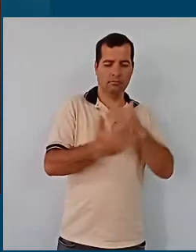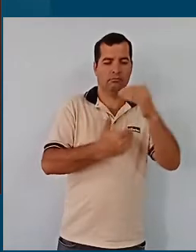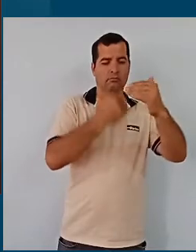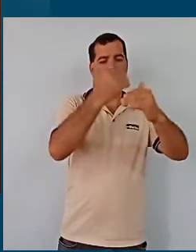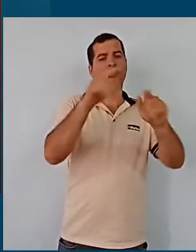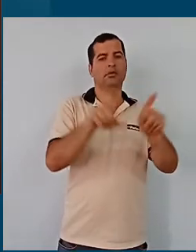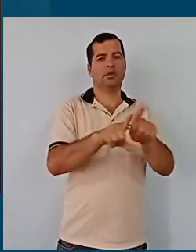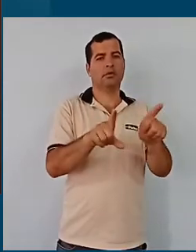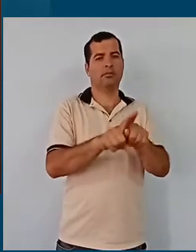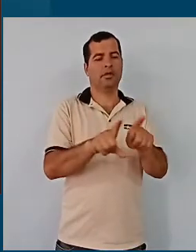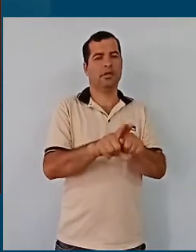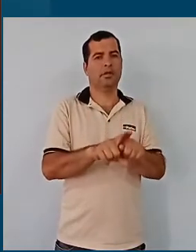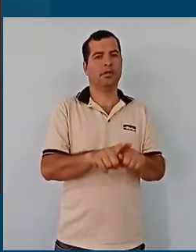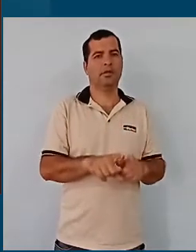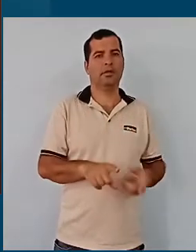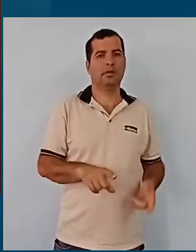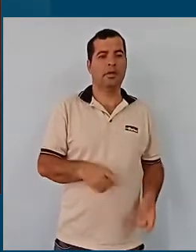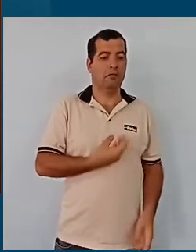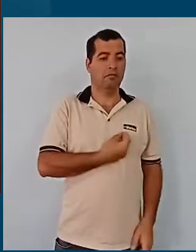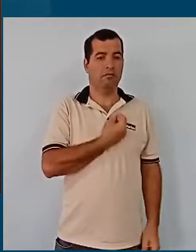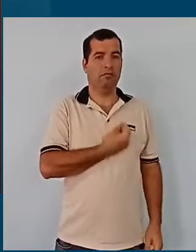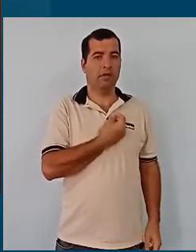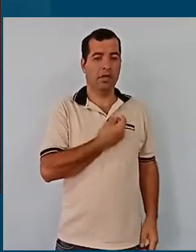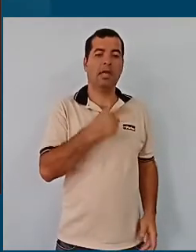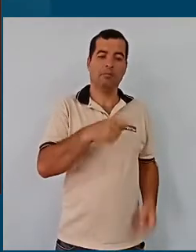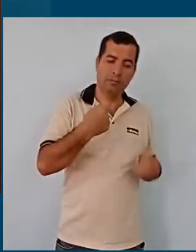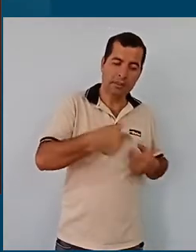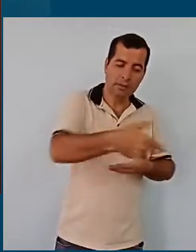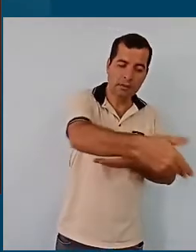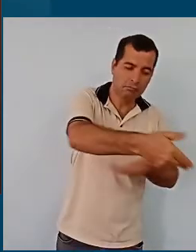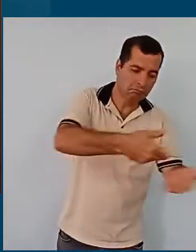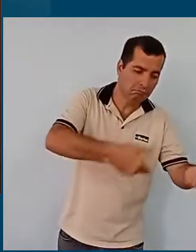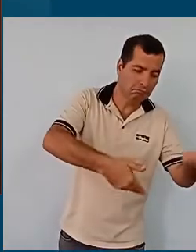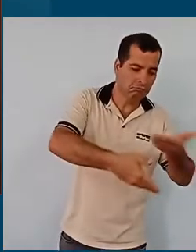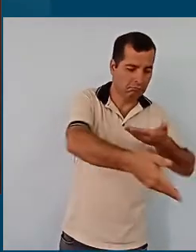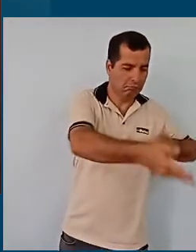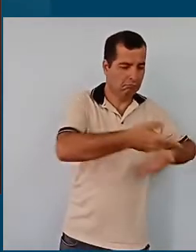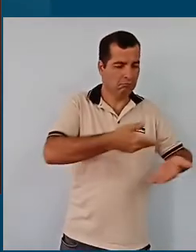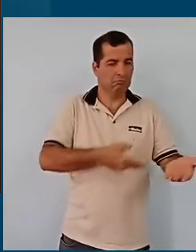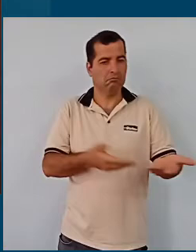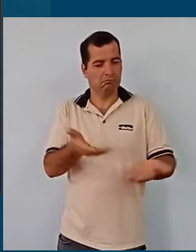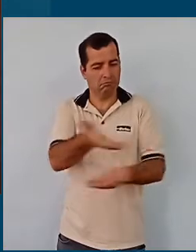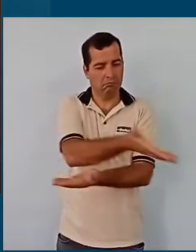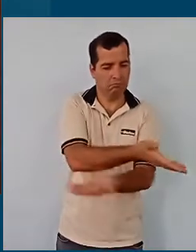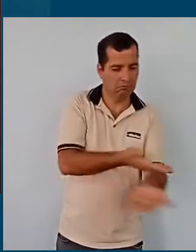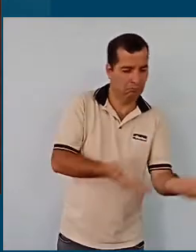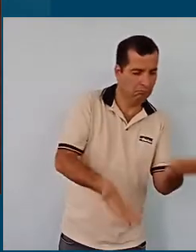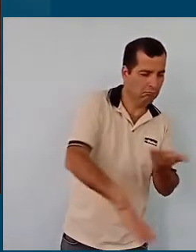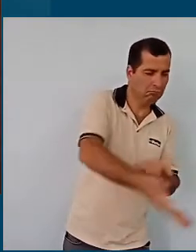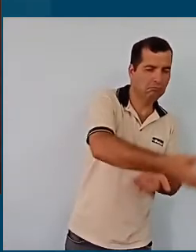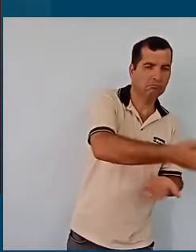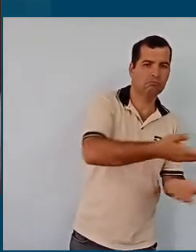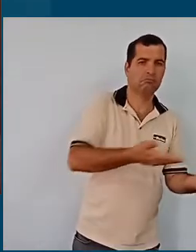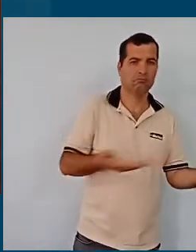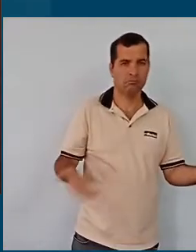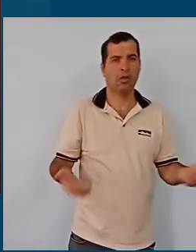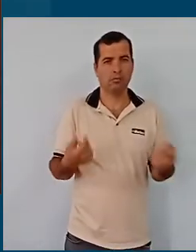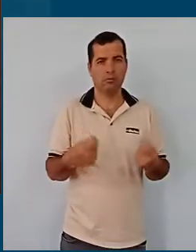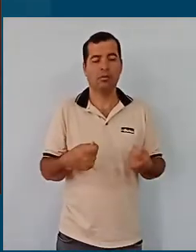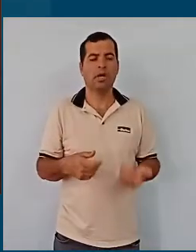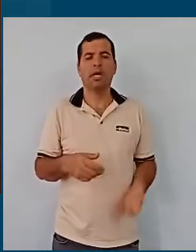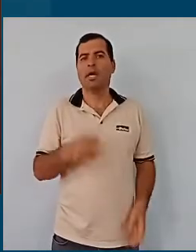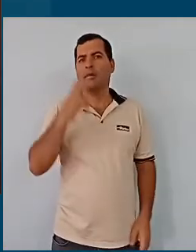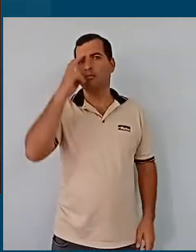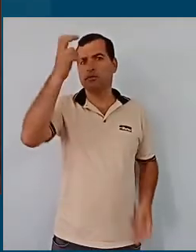se constituem na vida, nas relações que elas vão tendo. Elas não nasceram nem inteligentes,